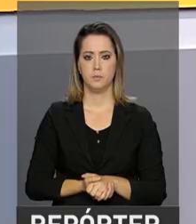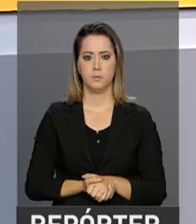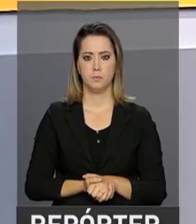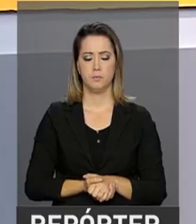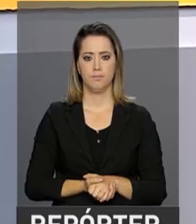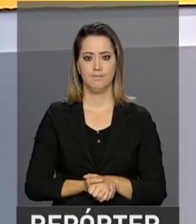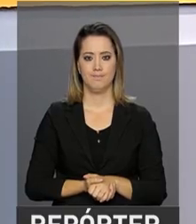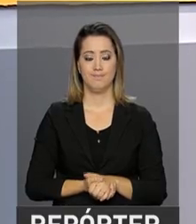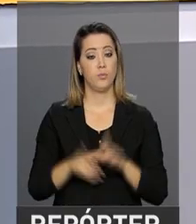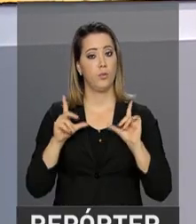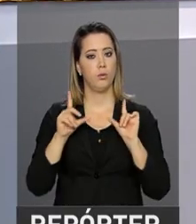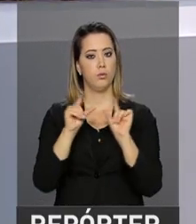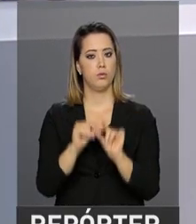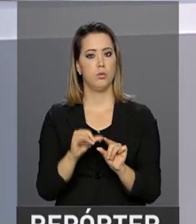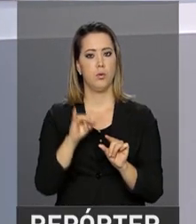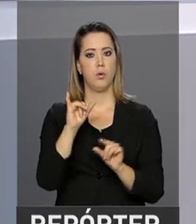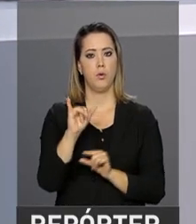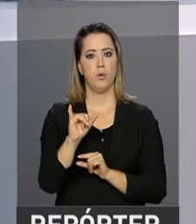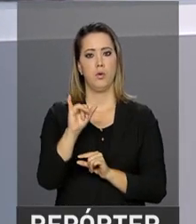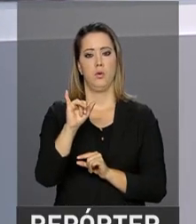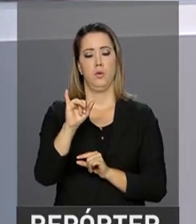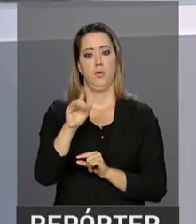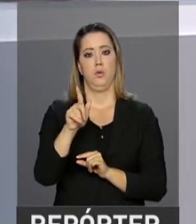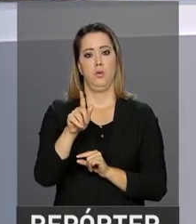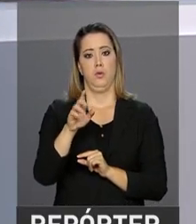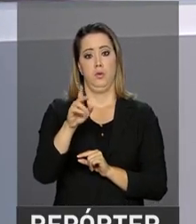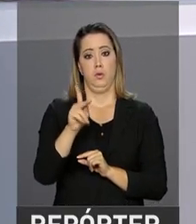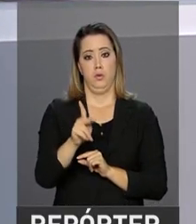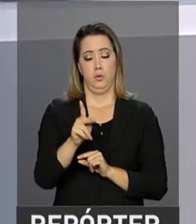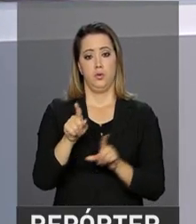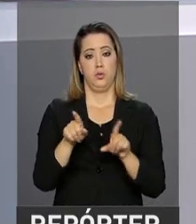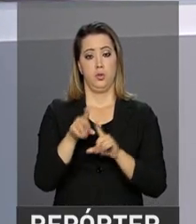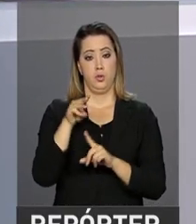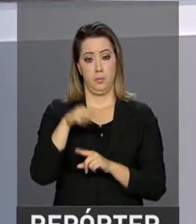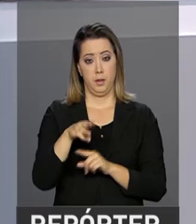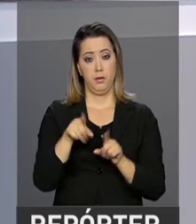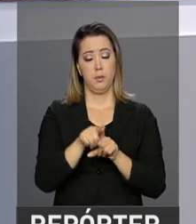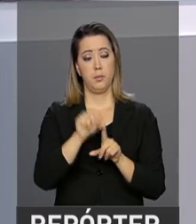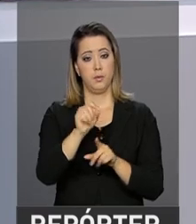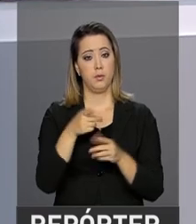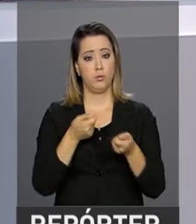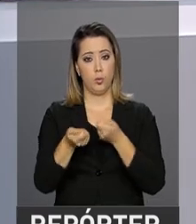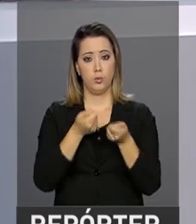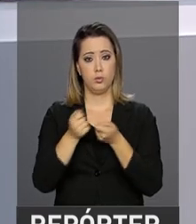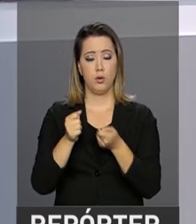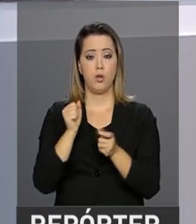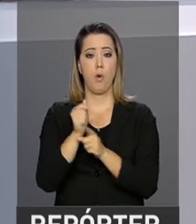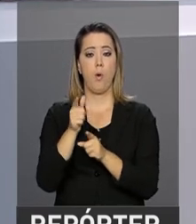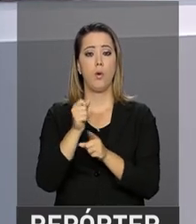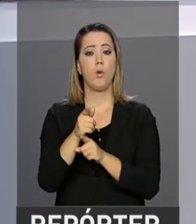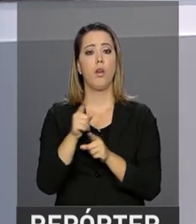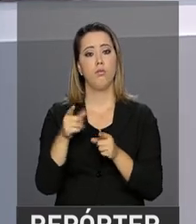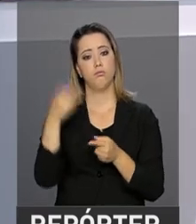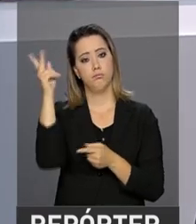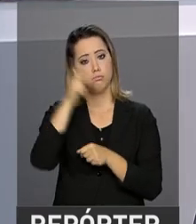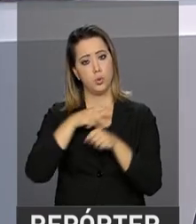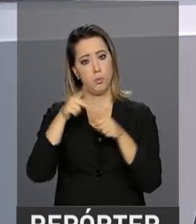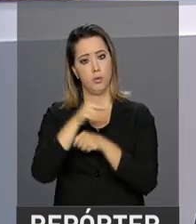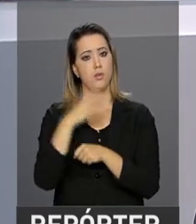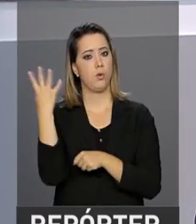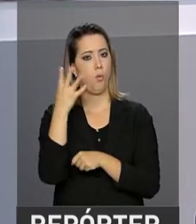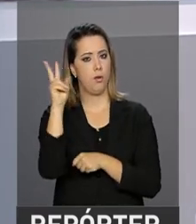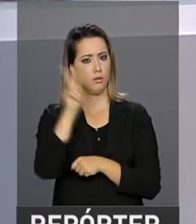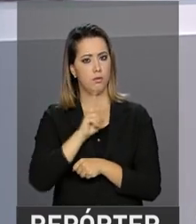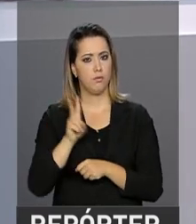famílias queda no índice Geral de preços mercado que é usado para reajustar os aluguéis no país é a quarta vez